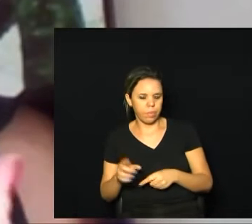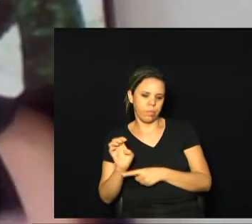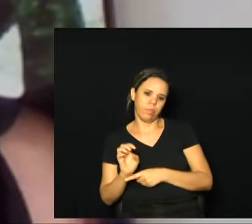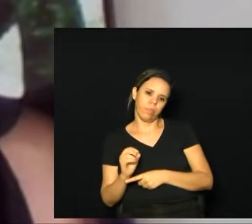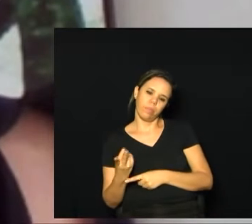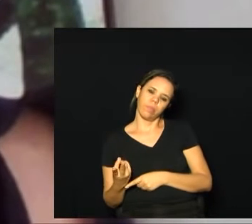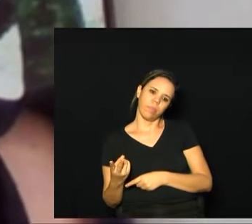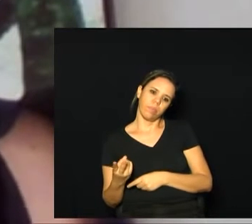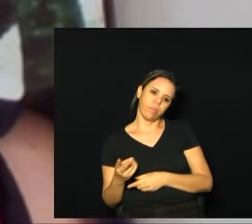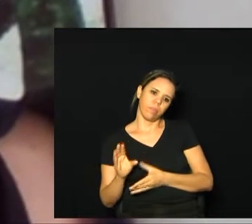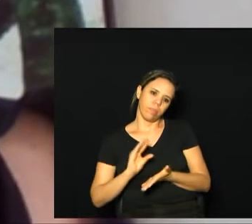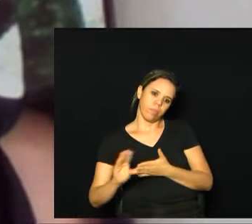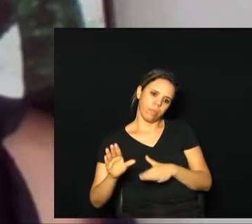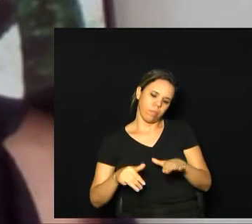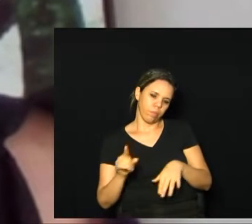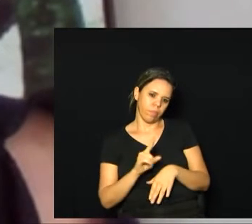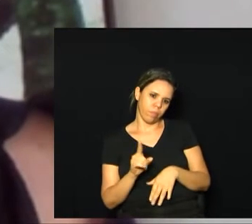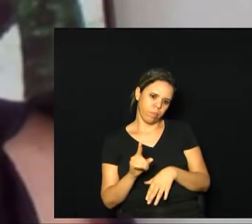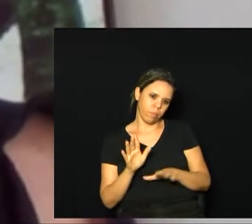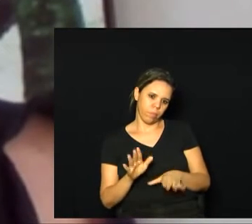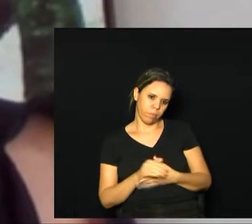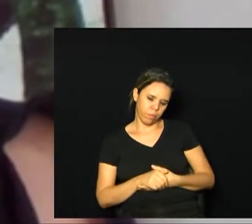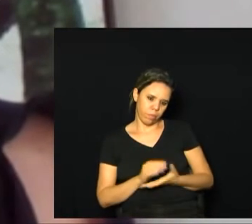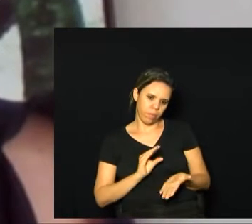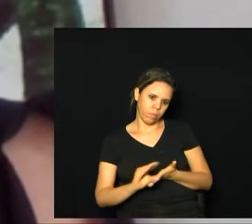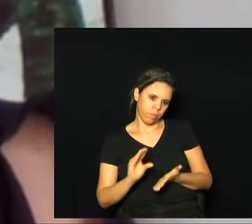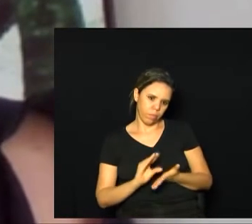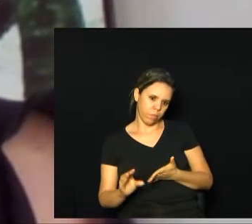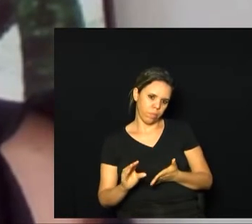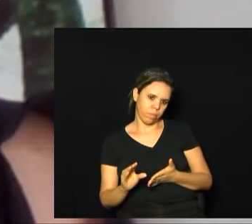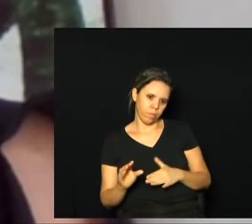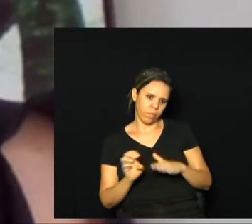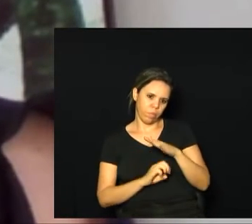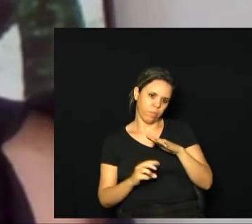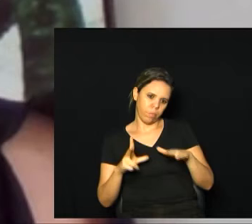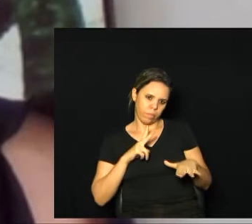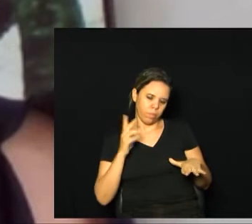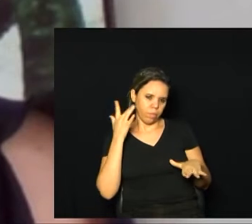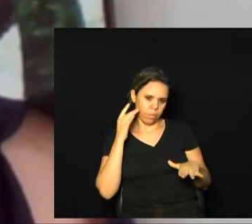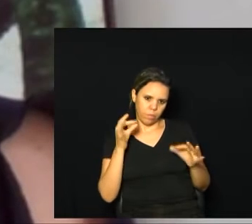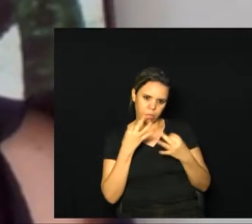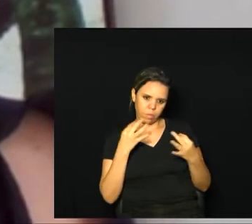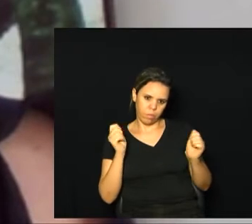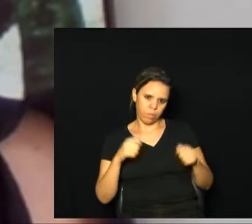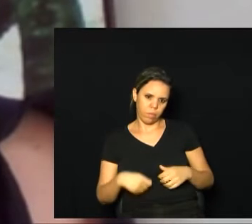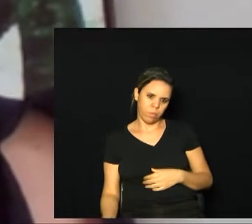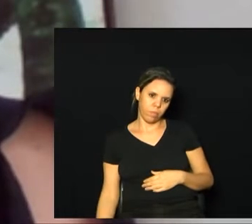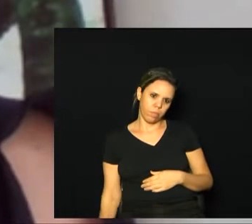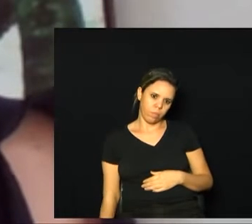este investimento, talvez não, mas repassando para a iniciativa privada eu acho perfeitamente possível.